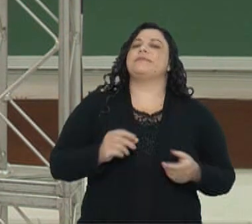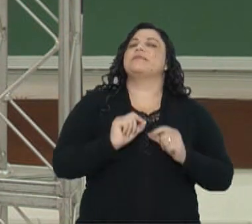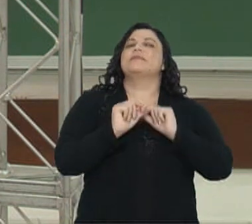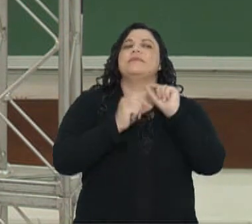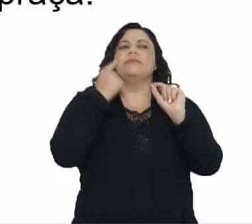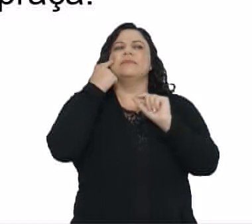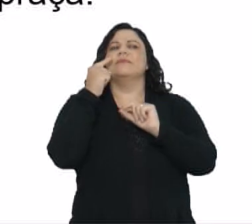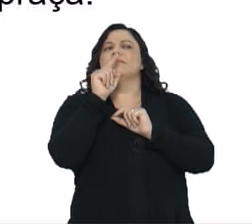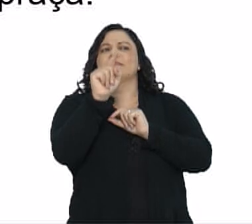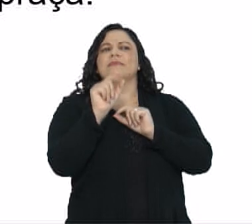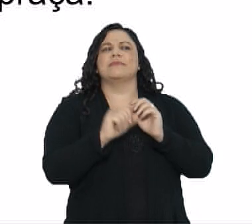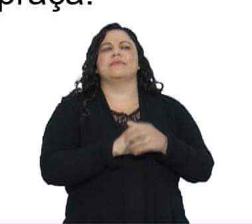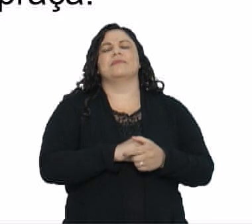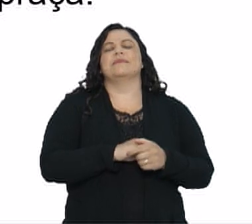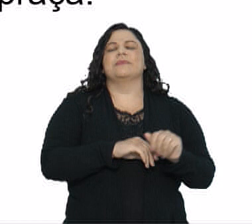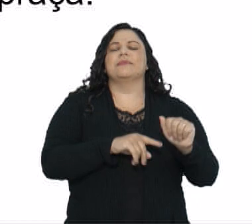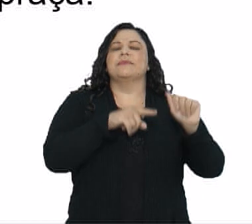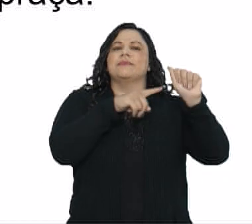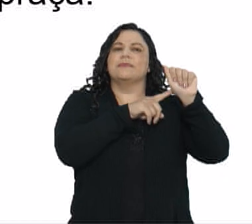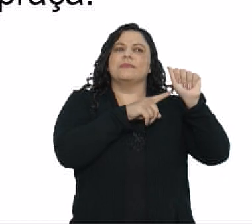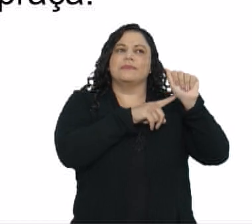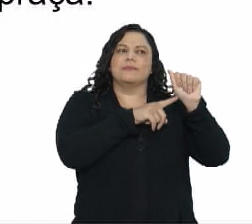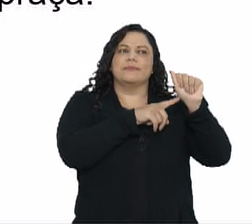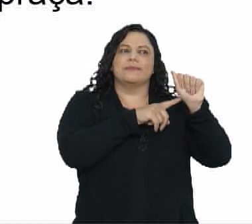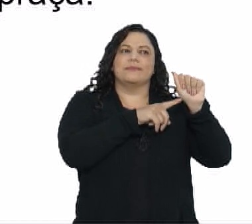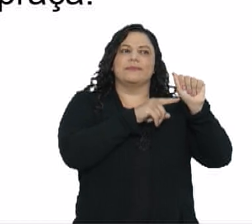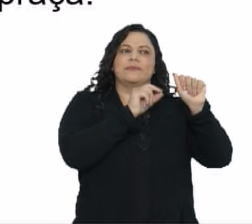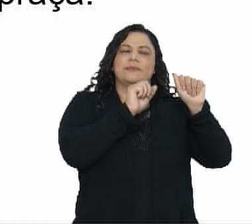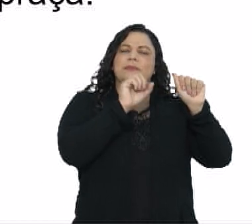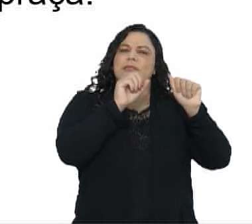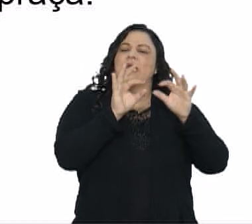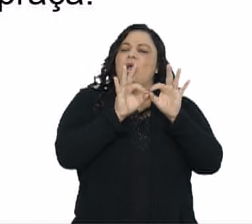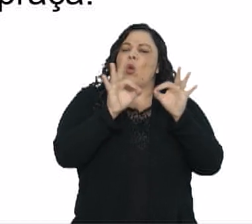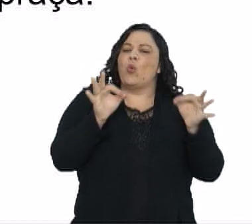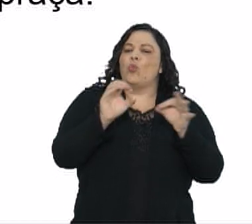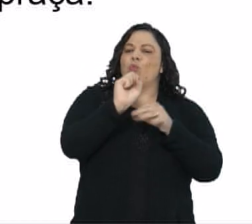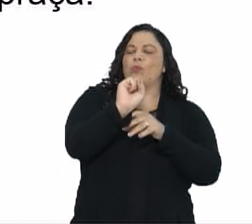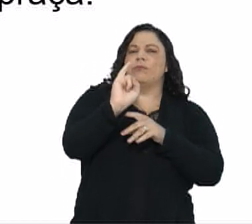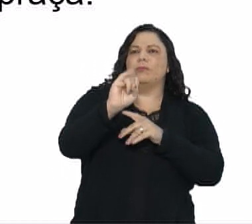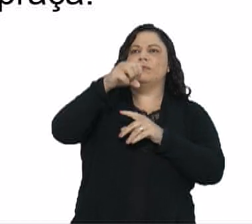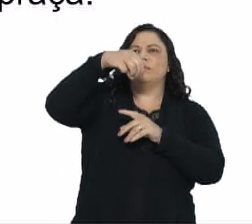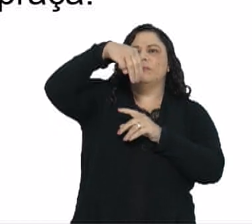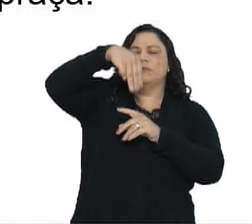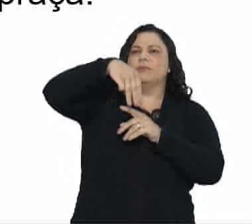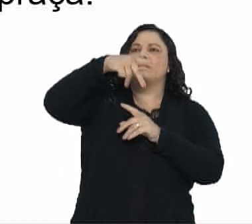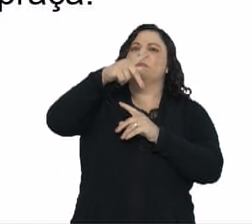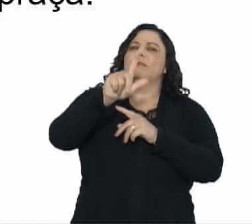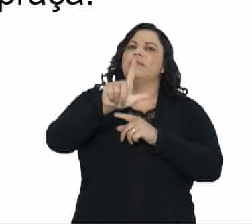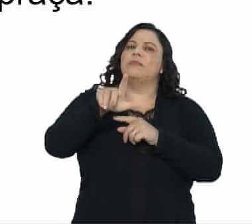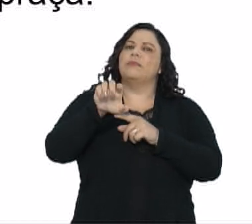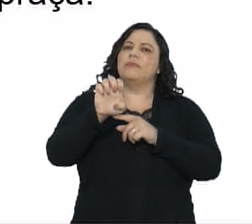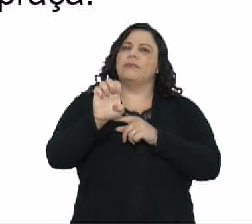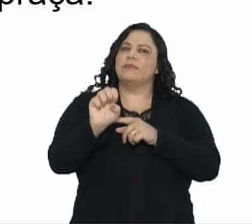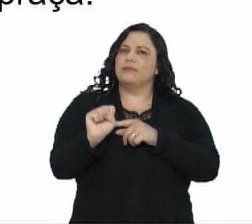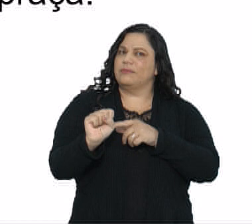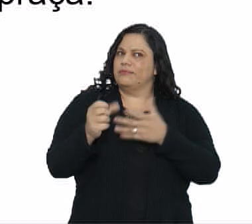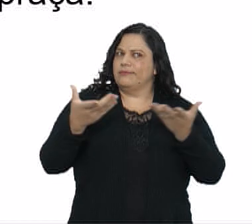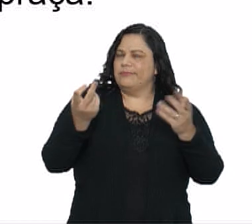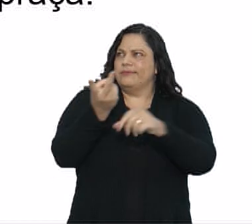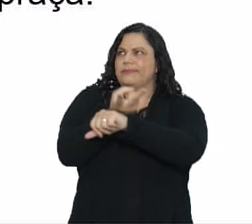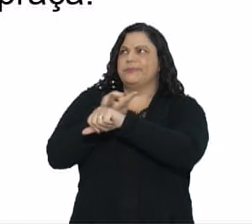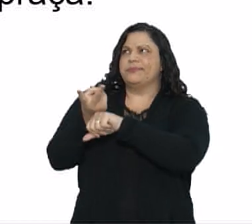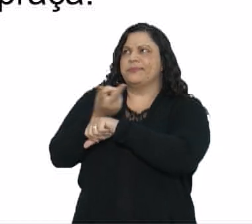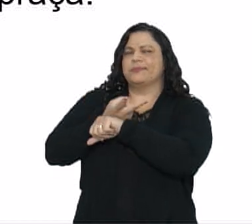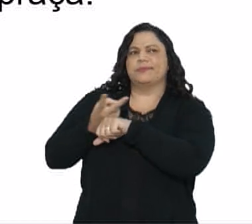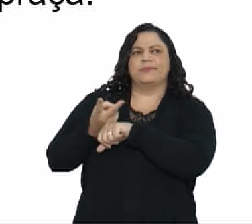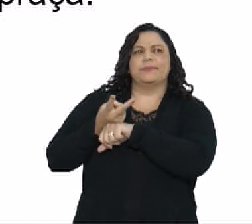lá, temos aqui, sujeito simples, né? Então, vamos procurar lá, o cavalo